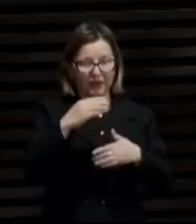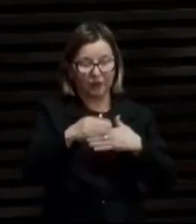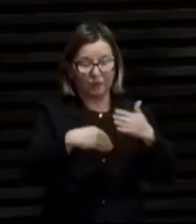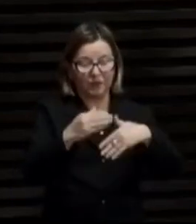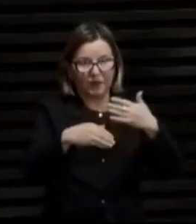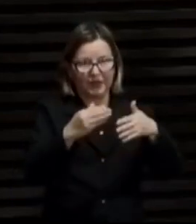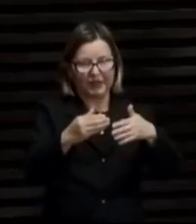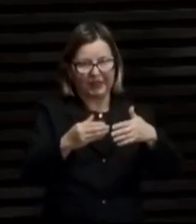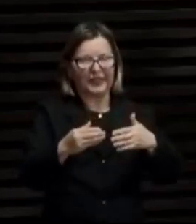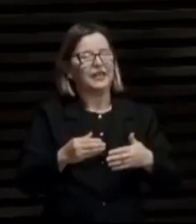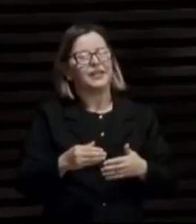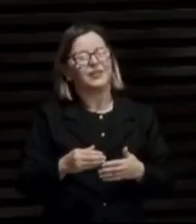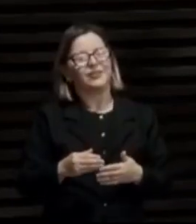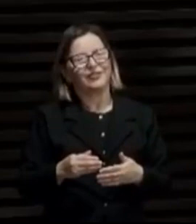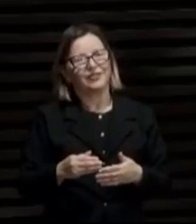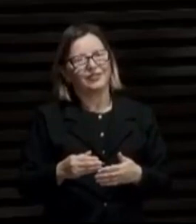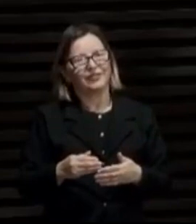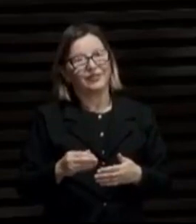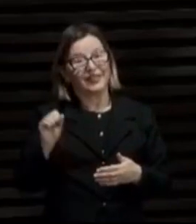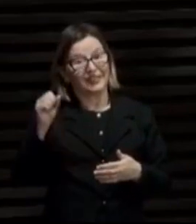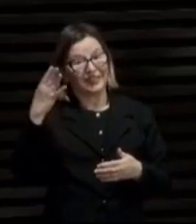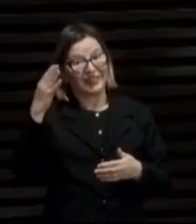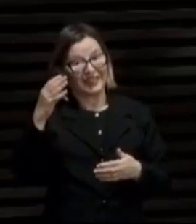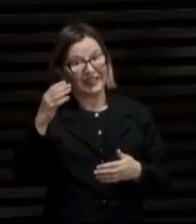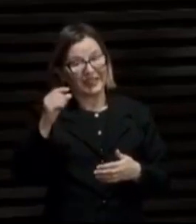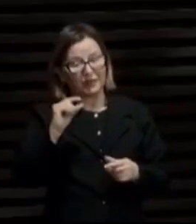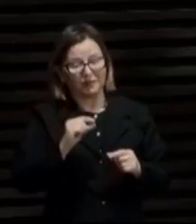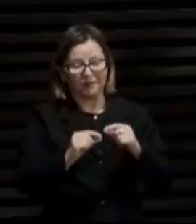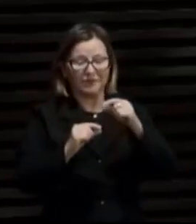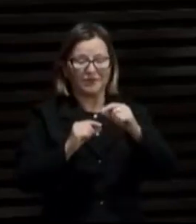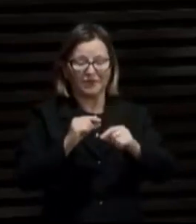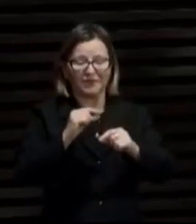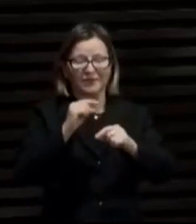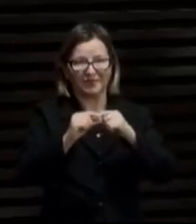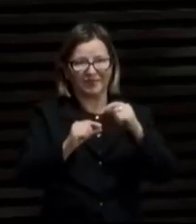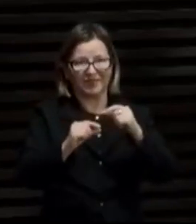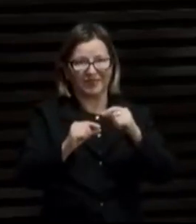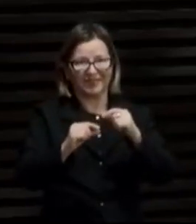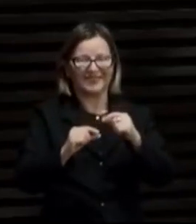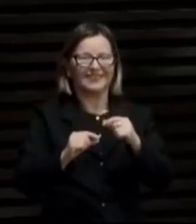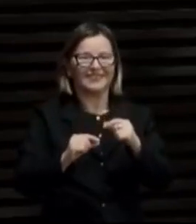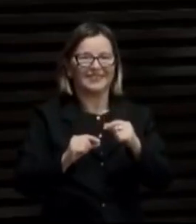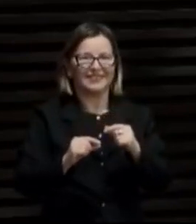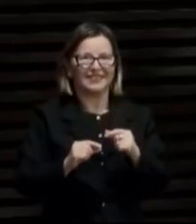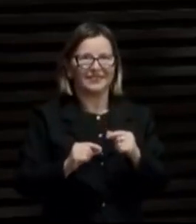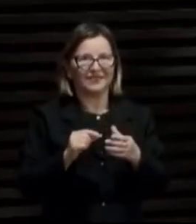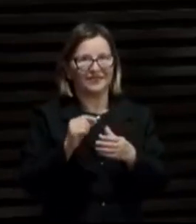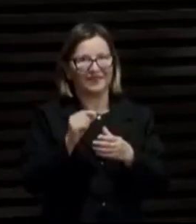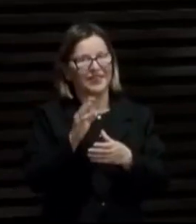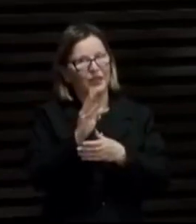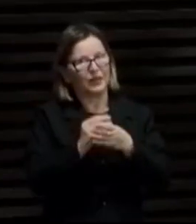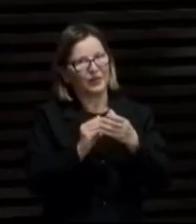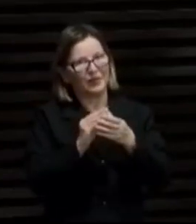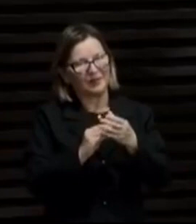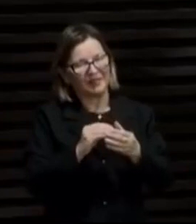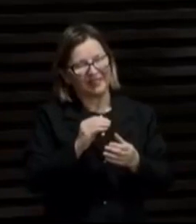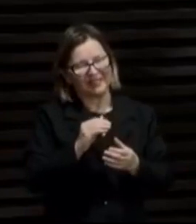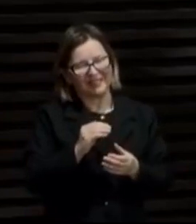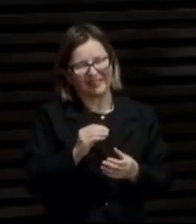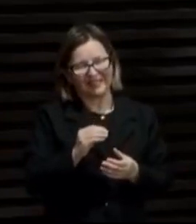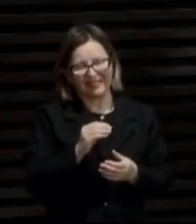é gradativamente aperfeiçoado à imagem de Cristo. Todos os eleitos